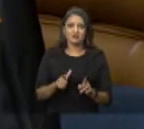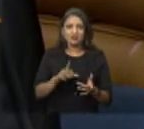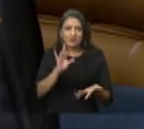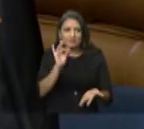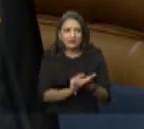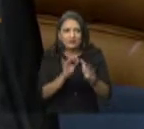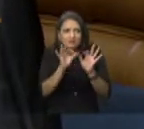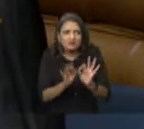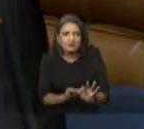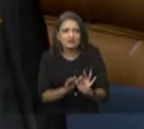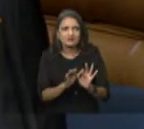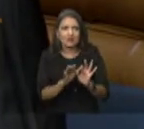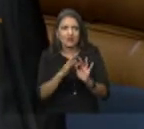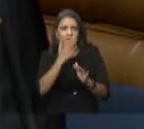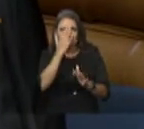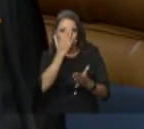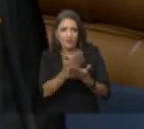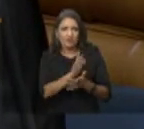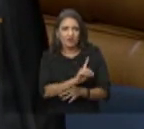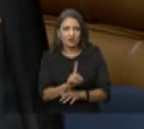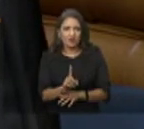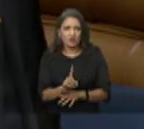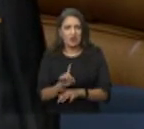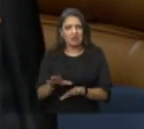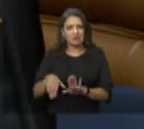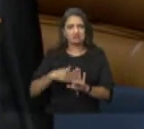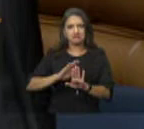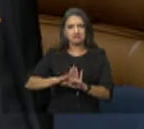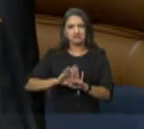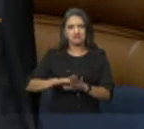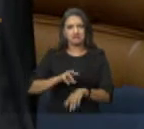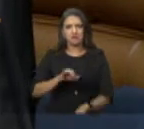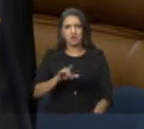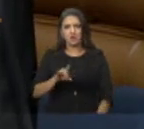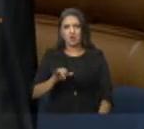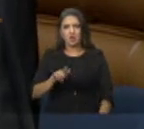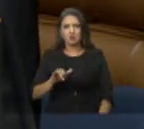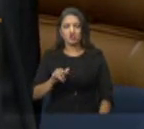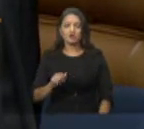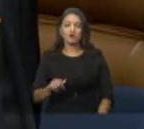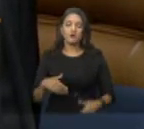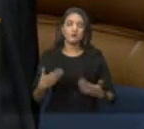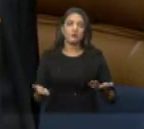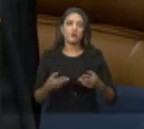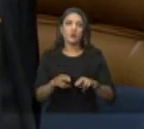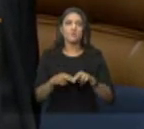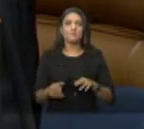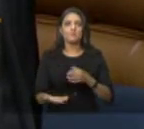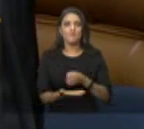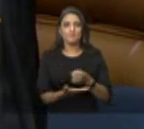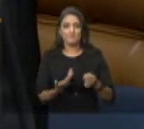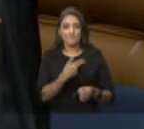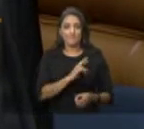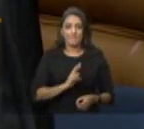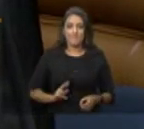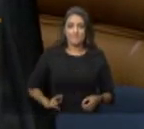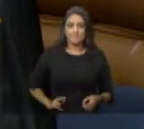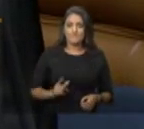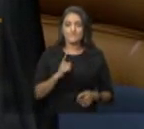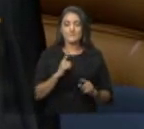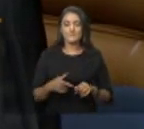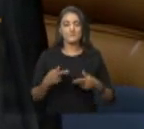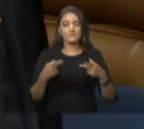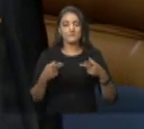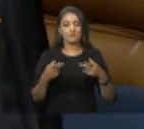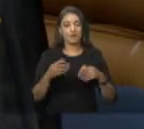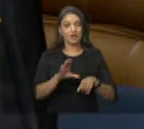verdade a luz do ideal Republicano e eu vou me limitar apenas a essas brevíssimas observações a postura que